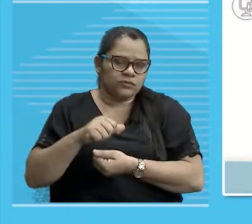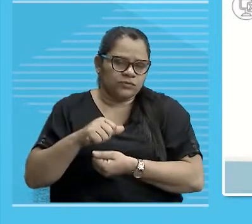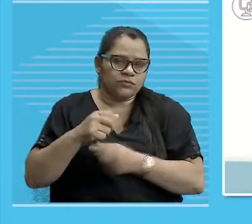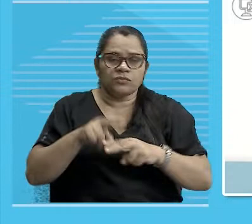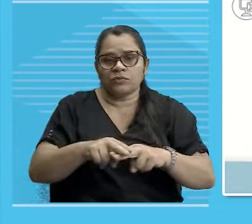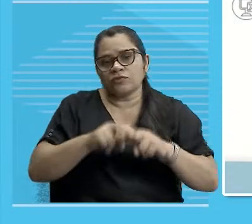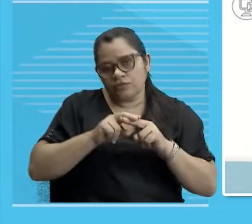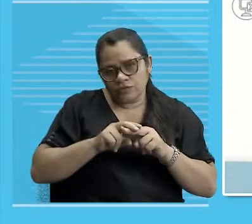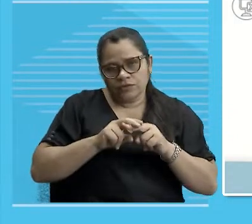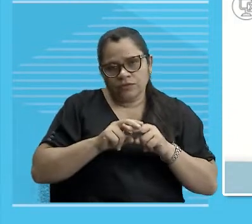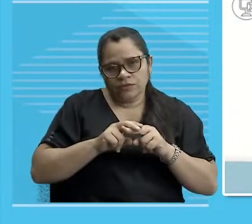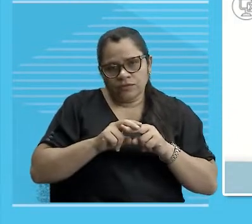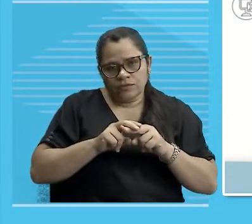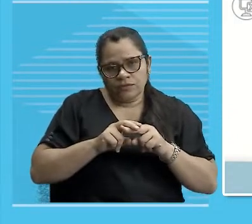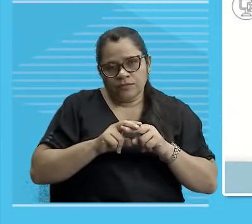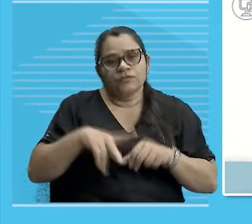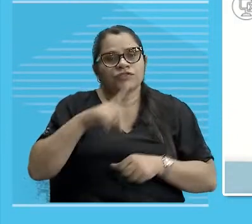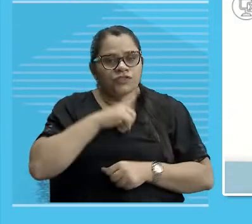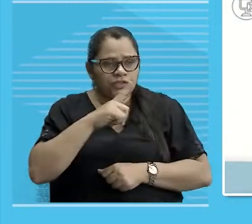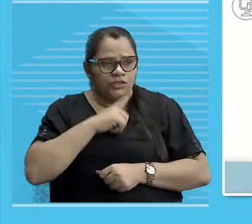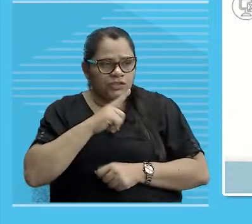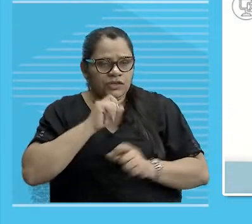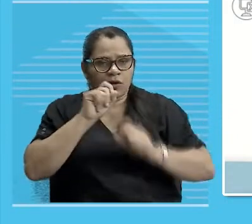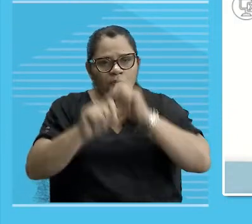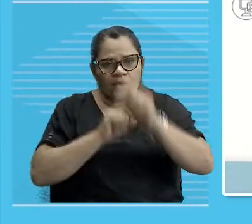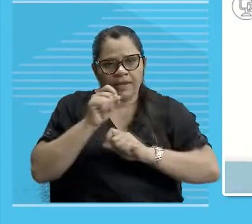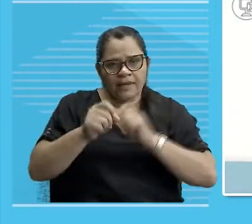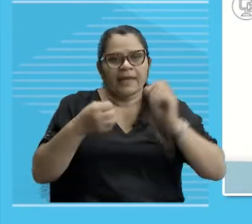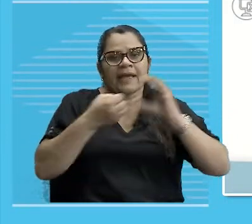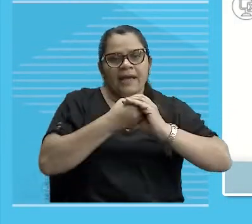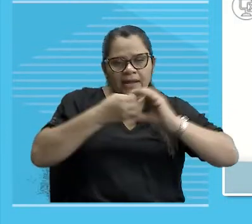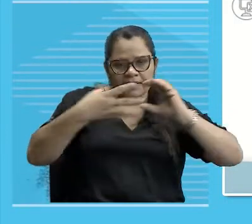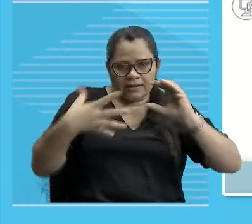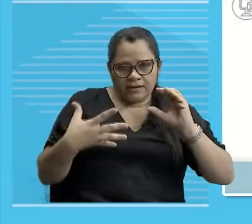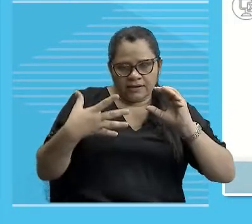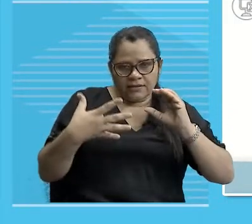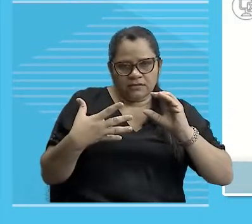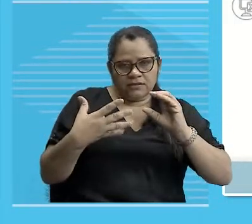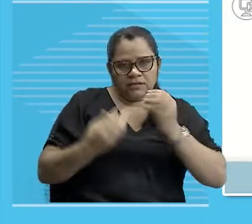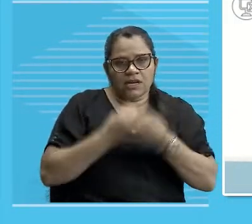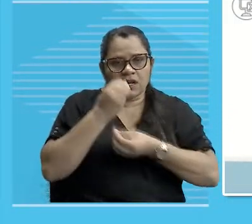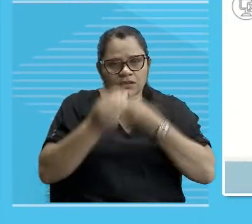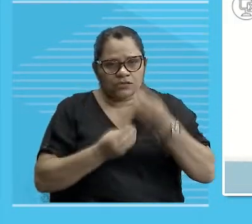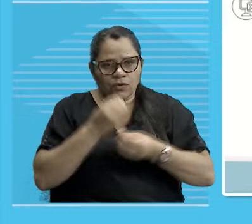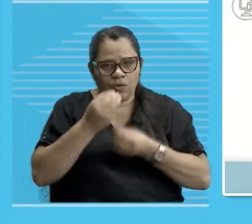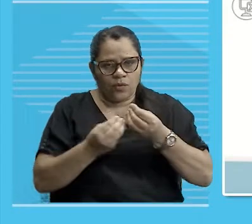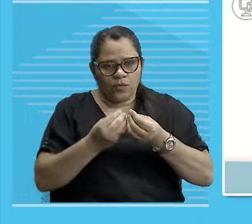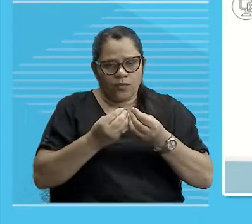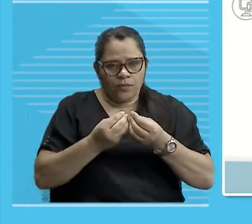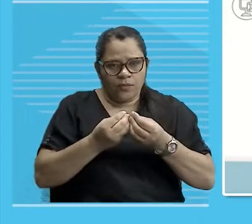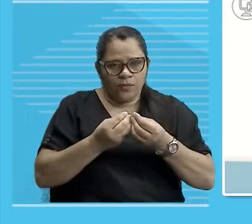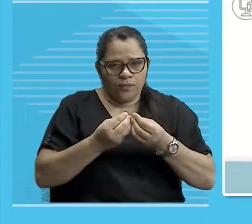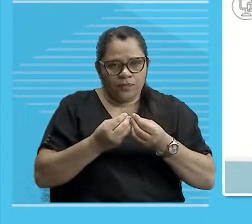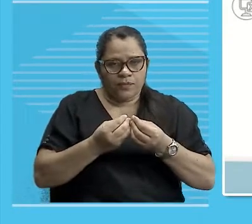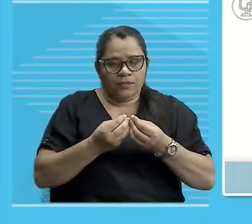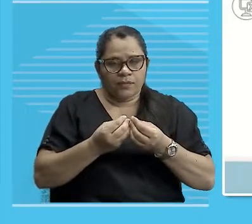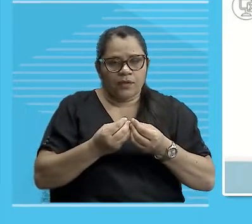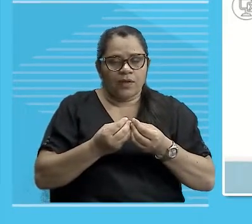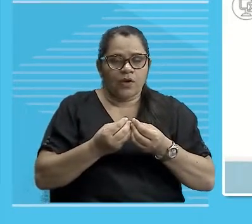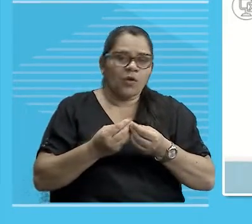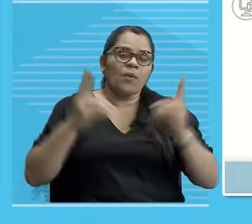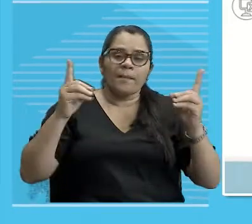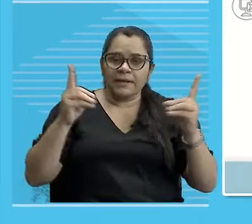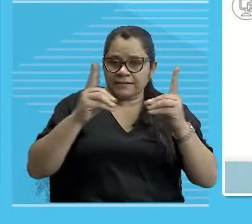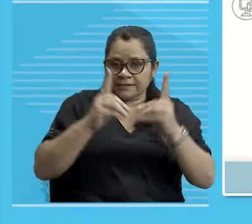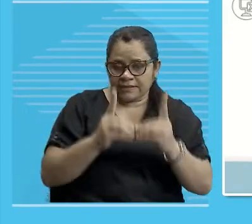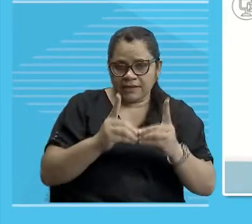Porque possuía características com o paciente exatamente iguais às